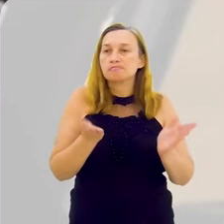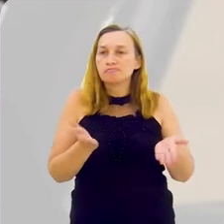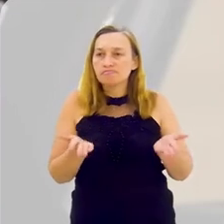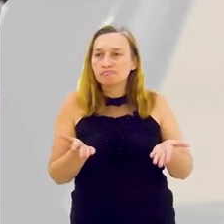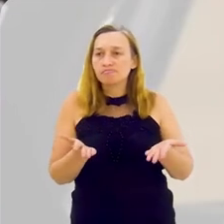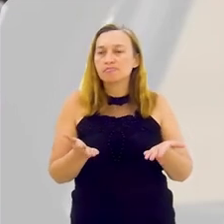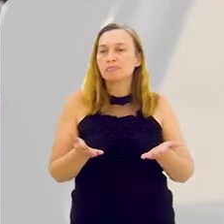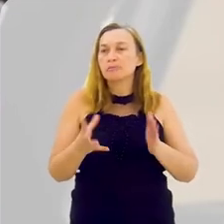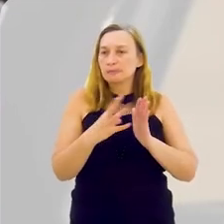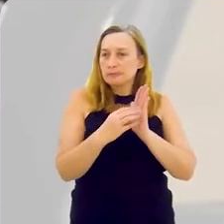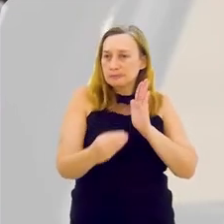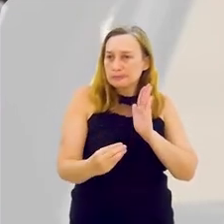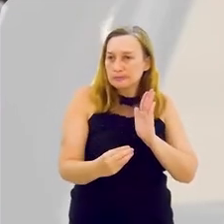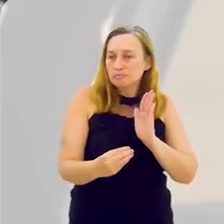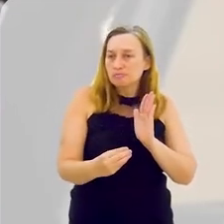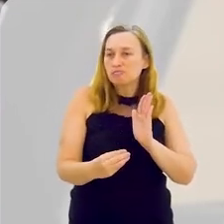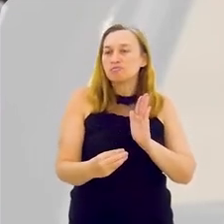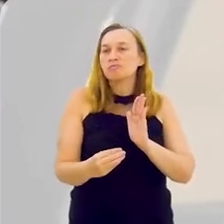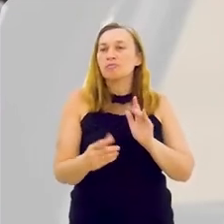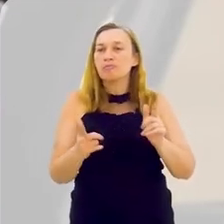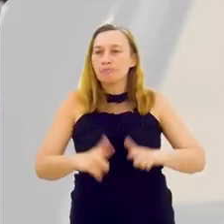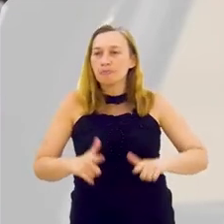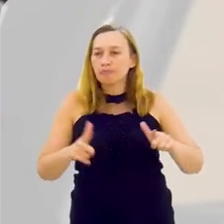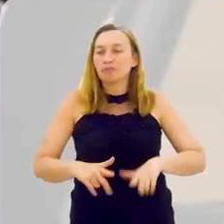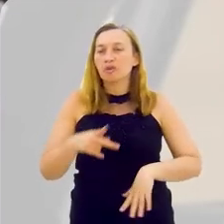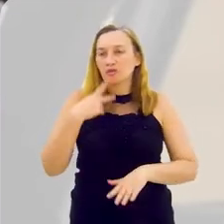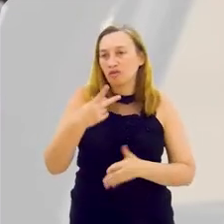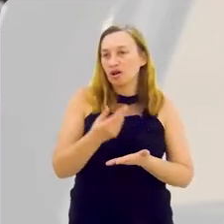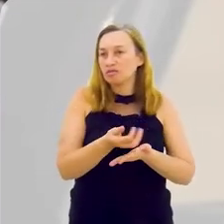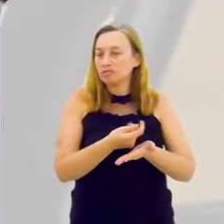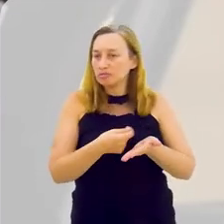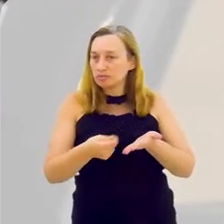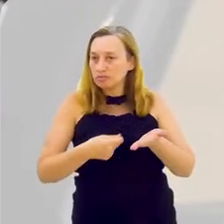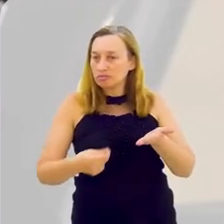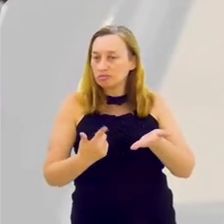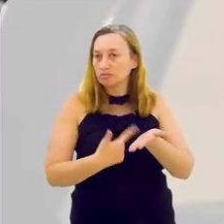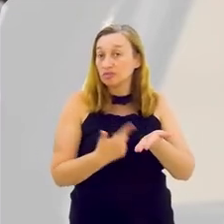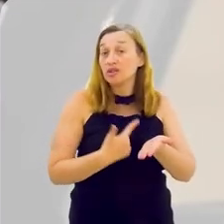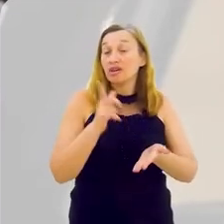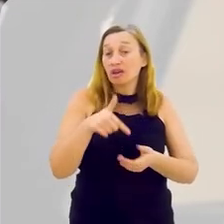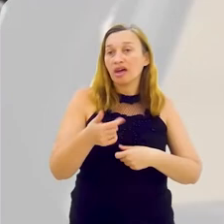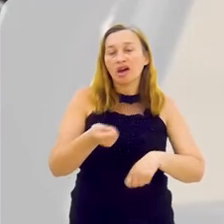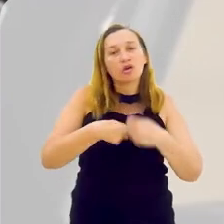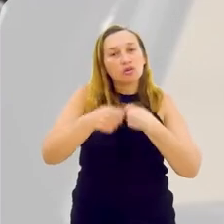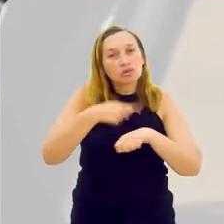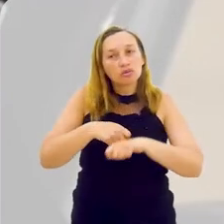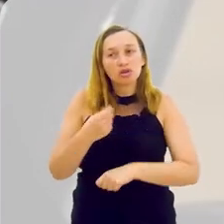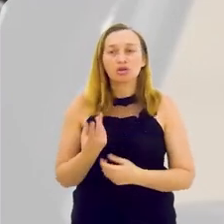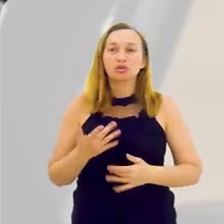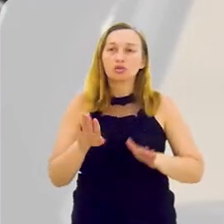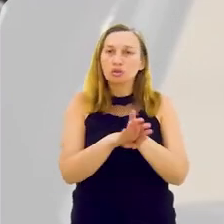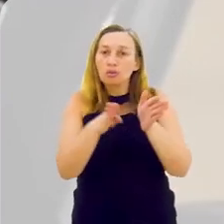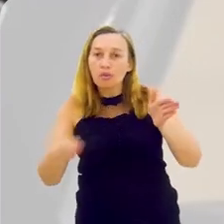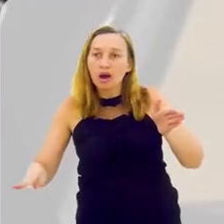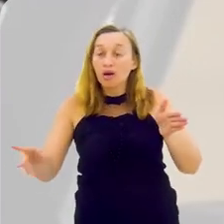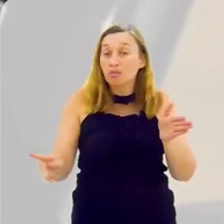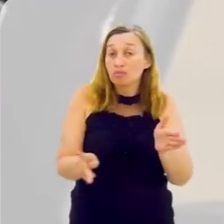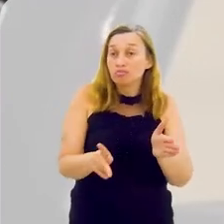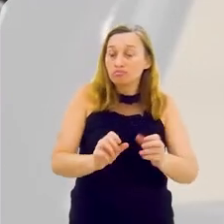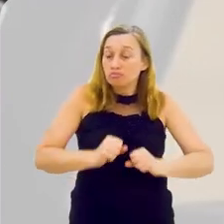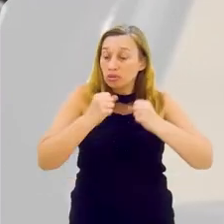agora uma experiência extremamente recente, atualizada, desses modelos de desenvolvimento locais, eu falo isso no meu livro, que é a economia do